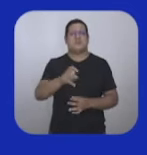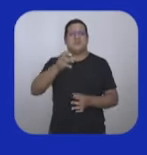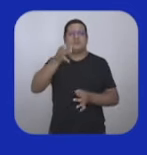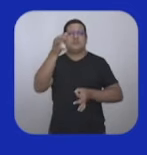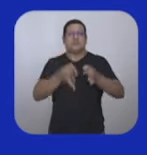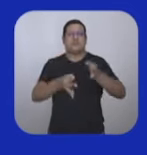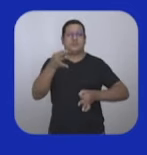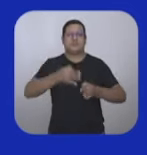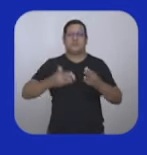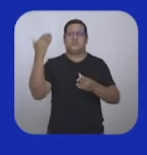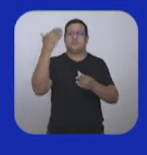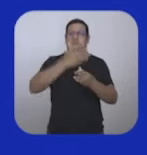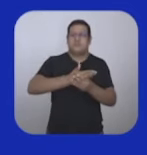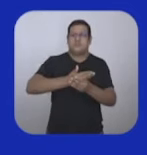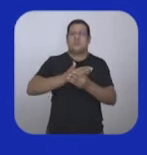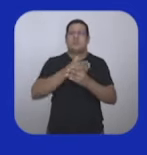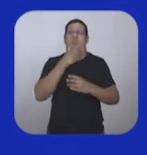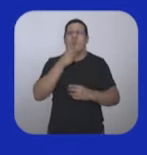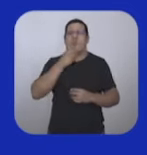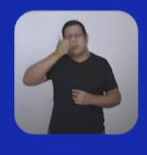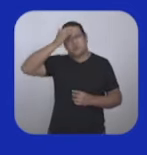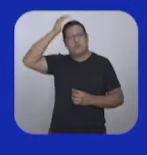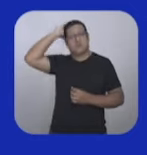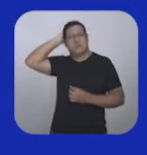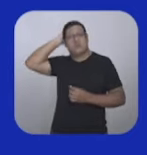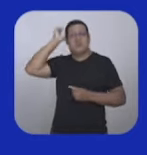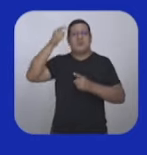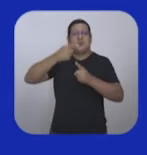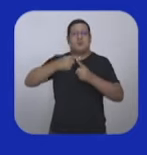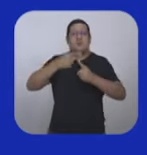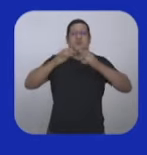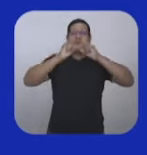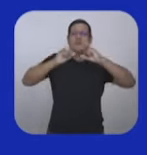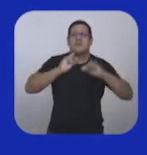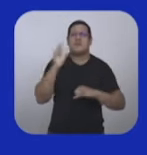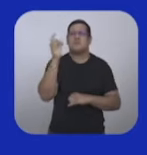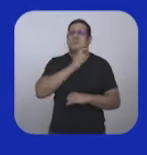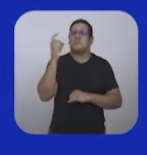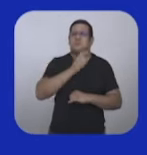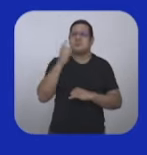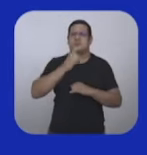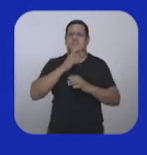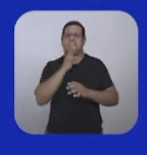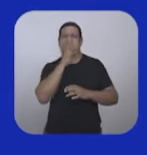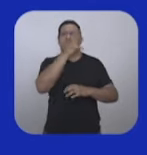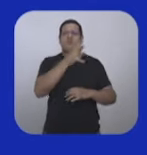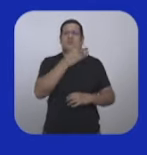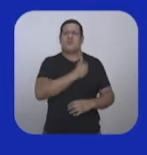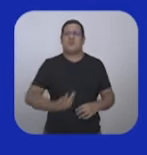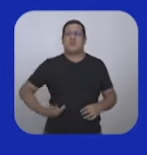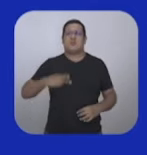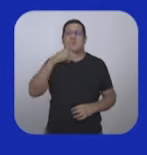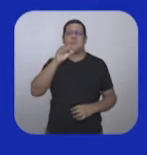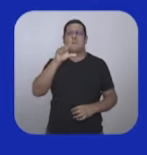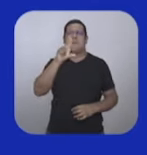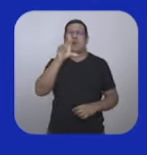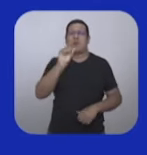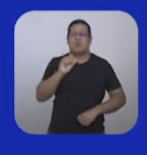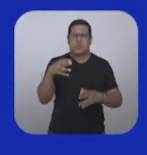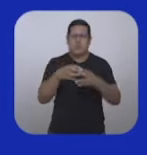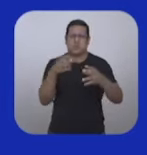vez consecutiva, a Justiça Eleitoral condenou a campanha do candidato Rodrigo Cunha por divulgar mentiras contra o candidato